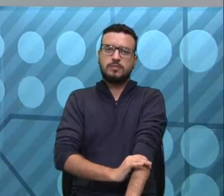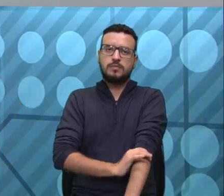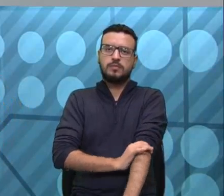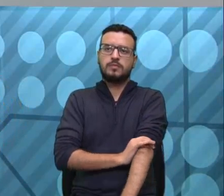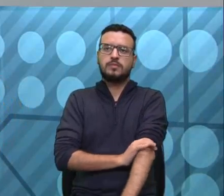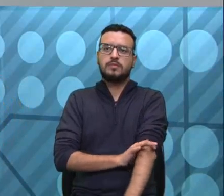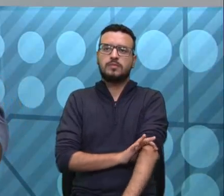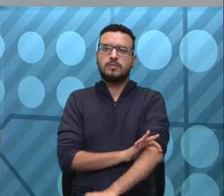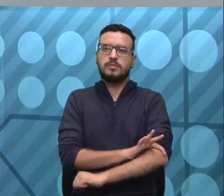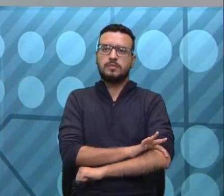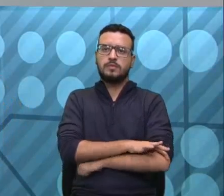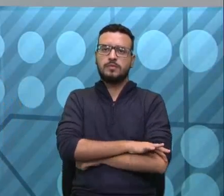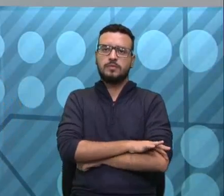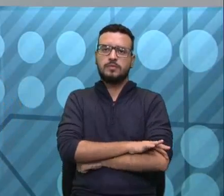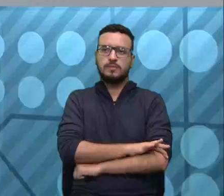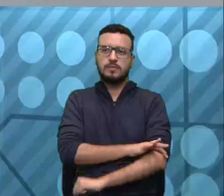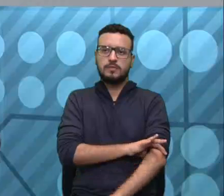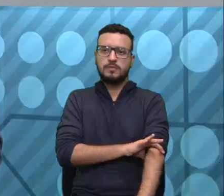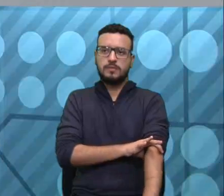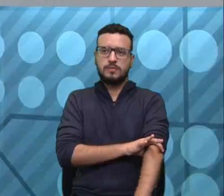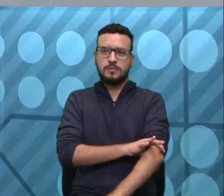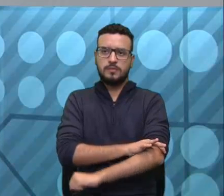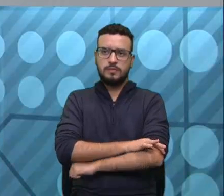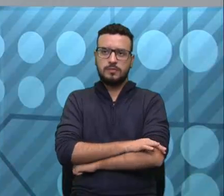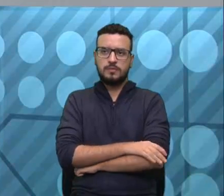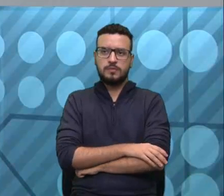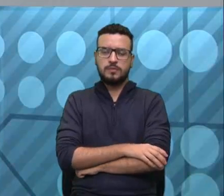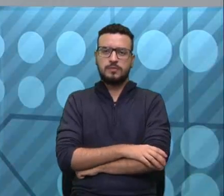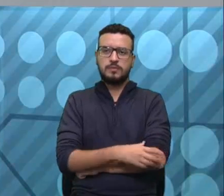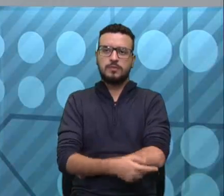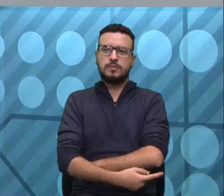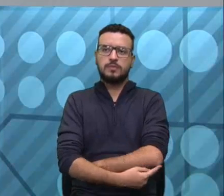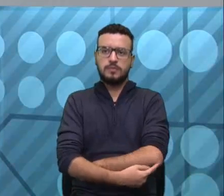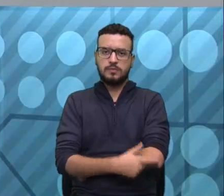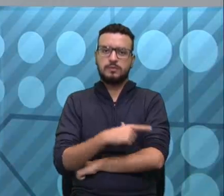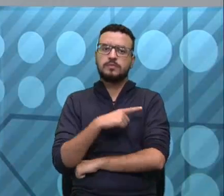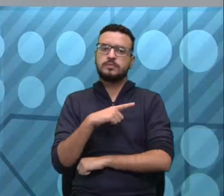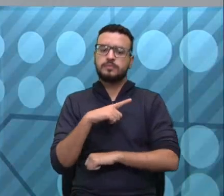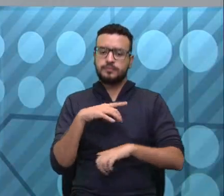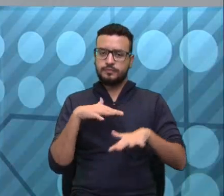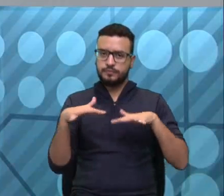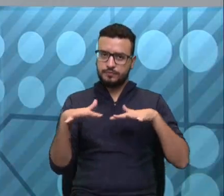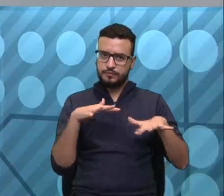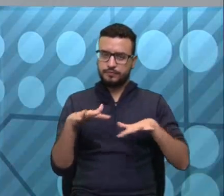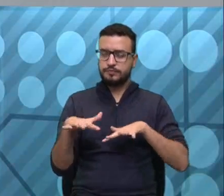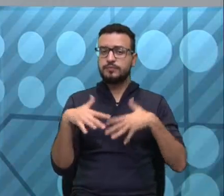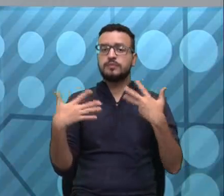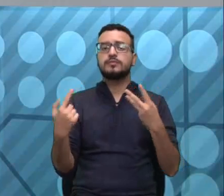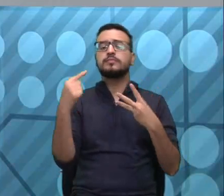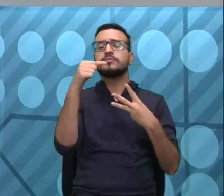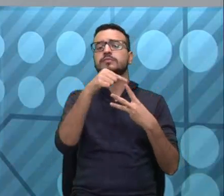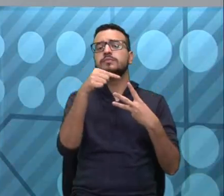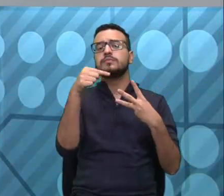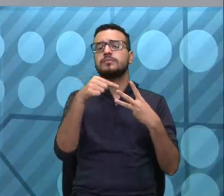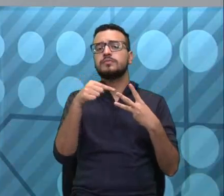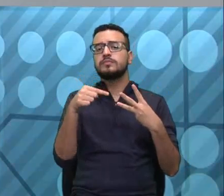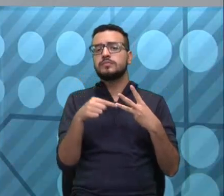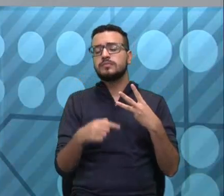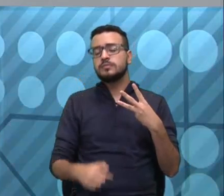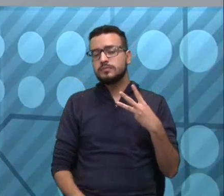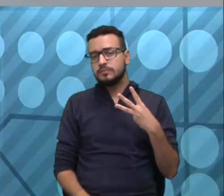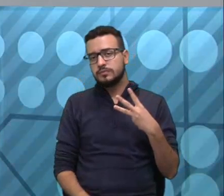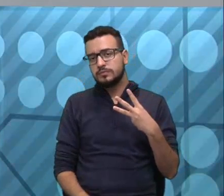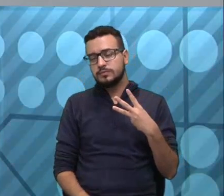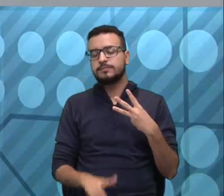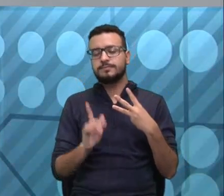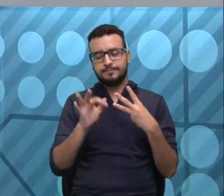Se o cotovelo faz movimento, qual tipo de articulação o cotovelo é? Você deve ter respondido aí sinovial,